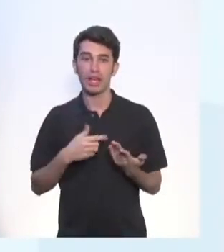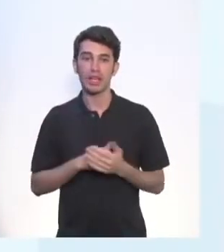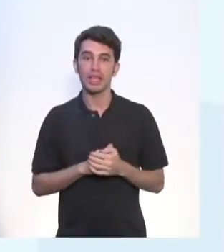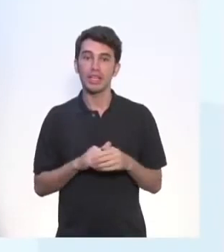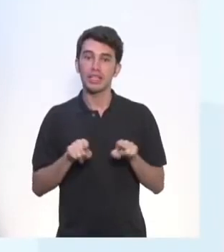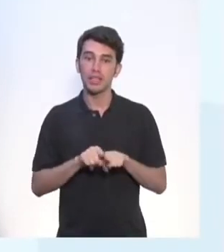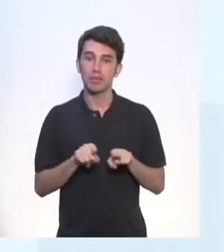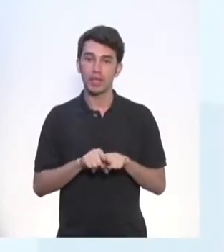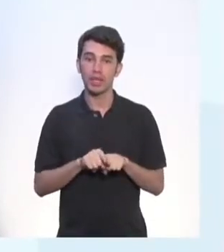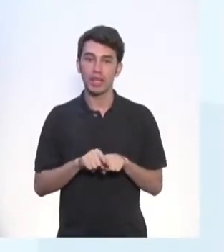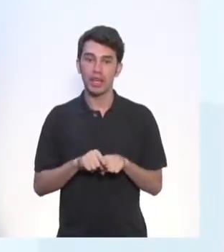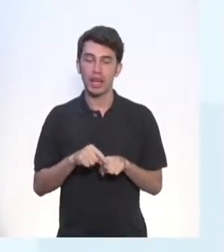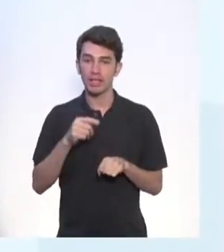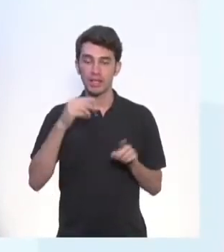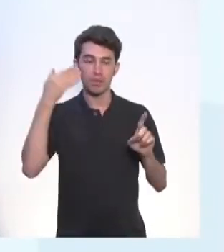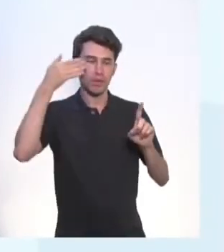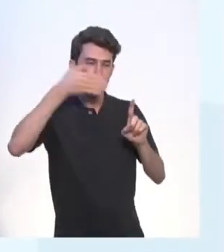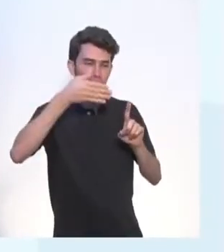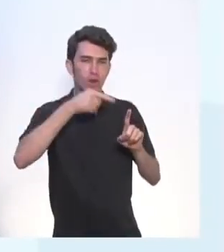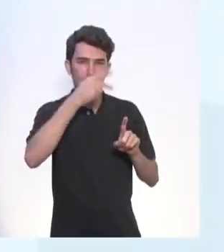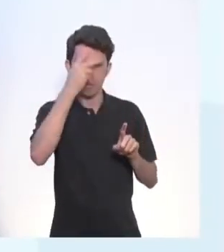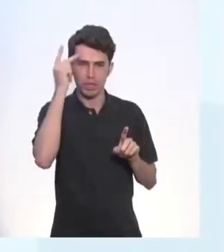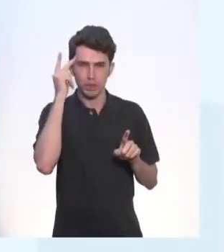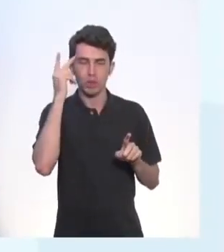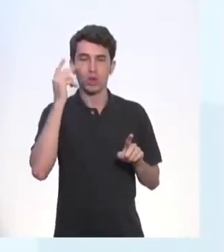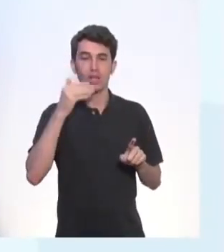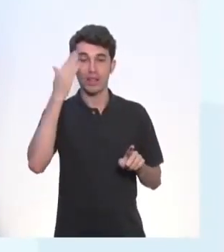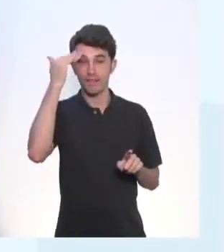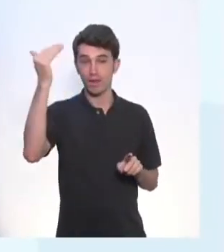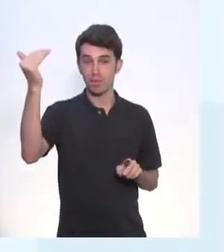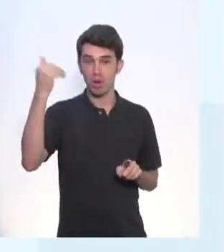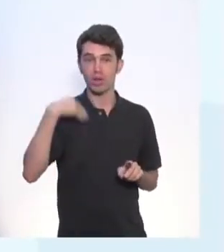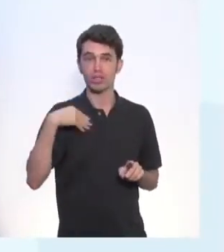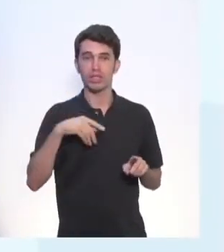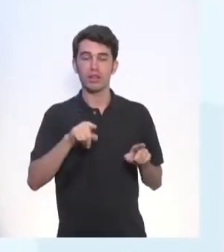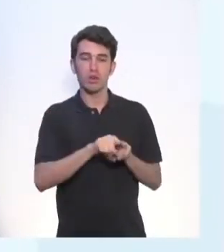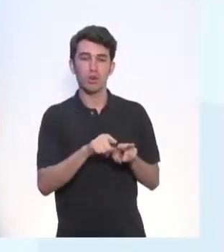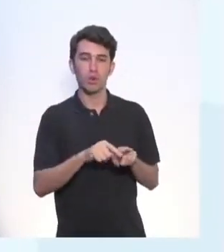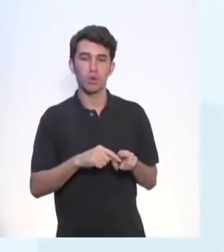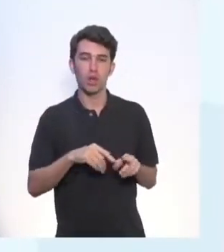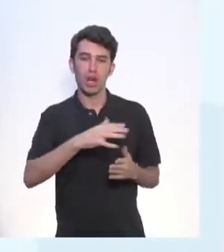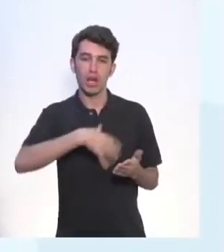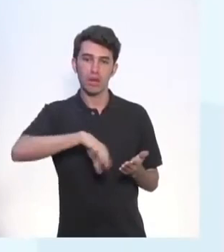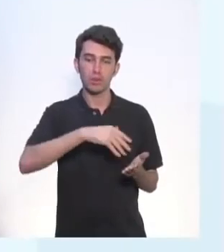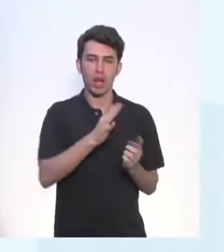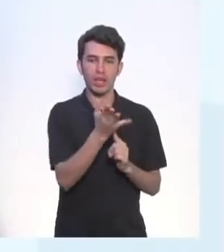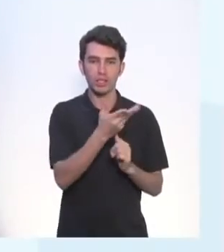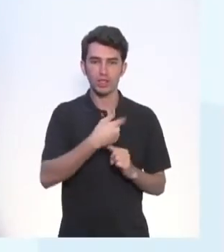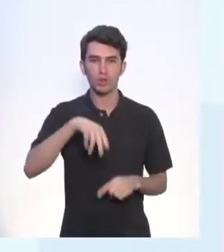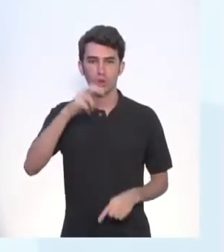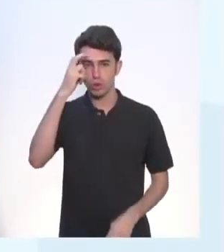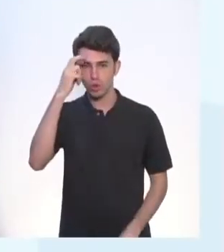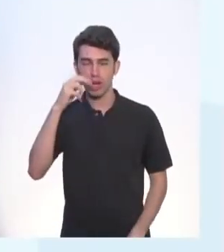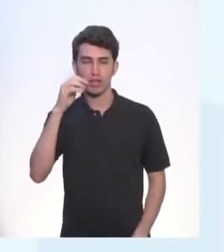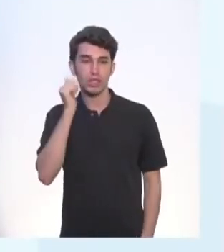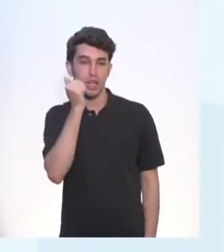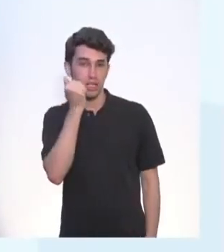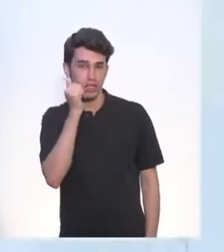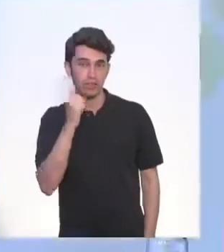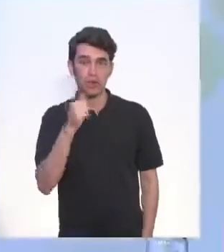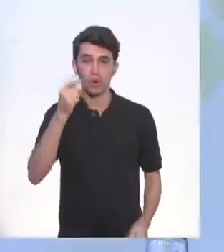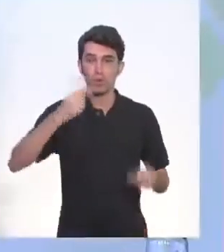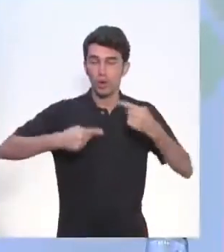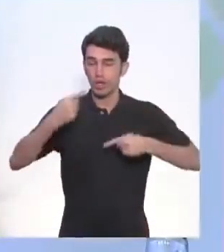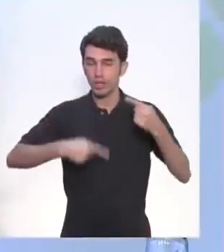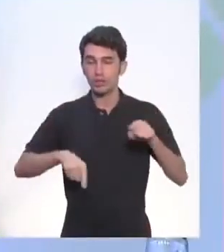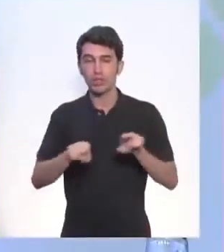meio artístico, cultural, científico, político ou religioso. Então, o primeiro passo, vocês precisam entender que uma entrevista é